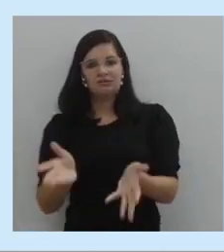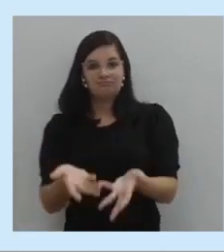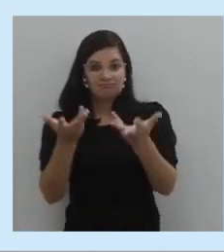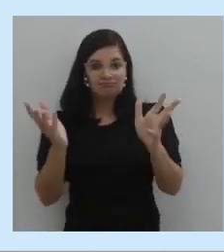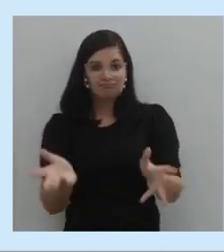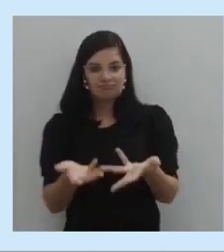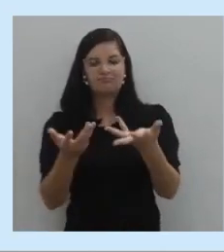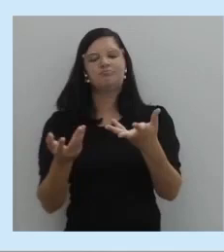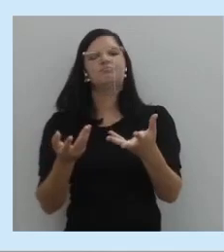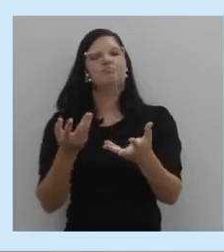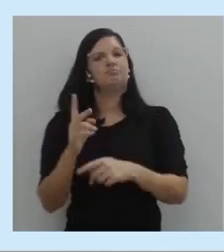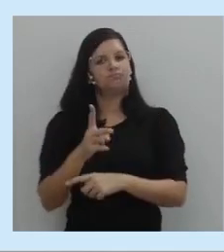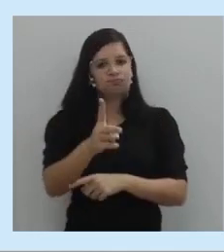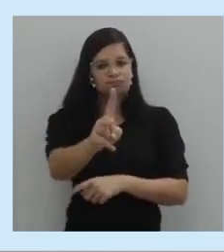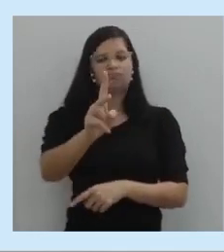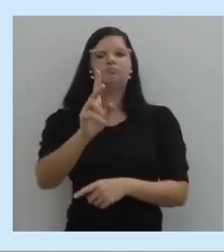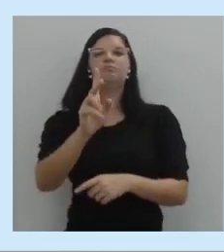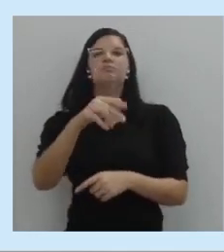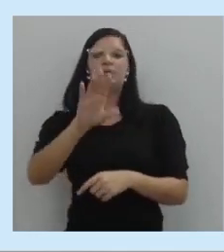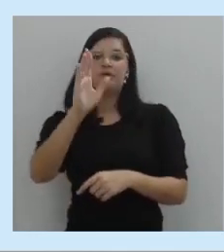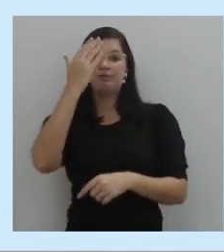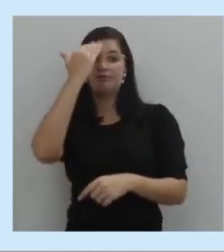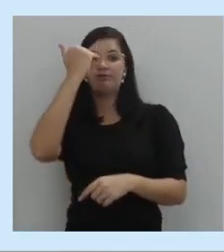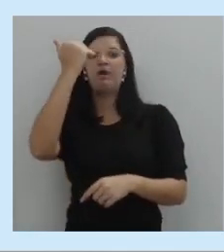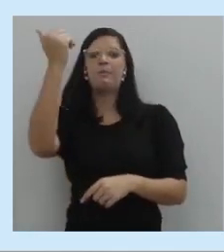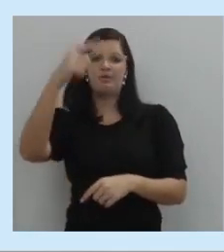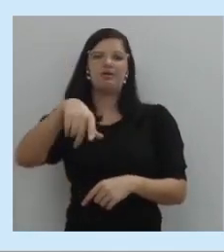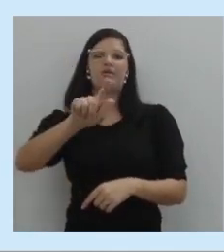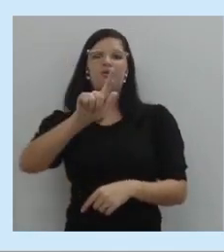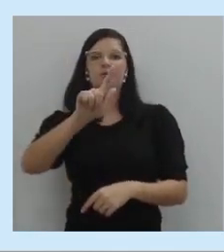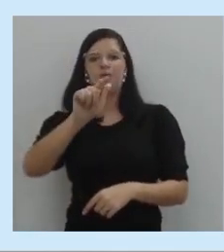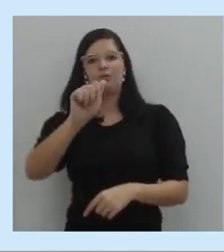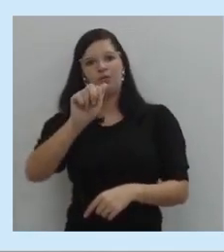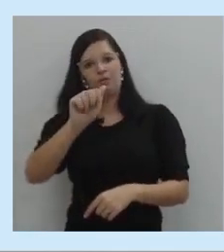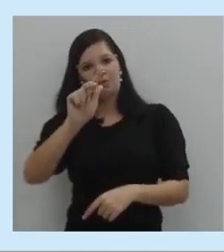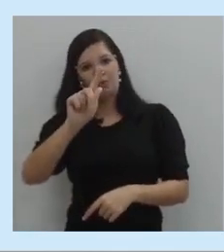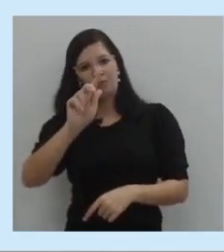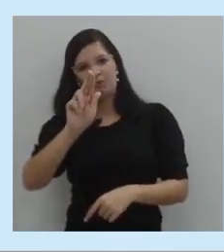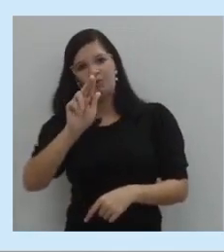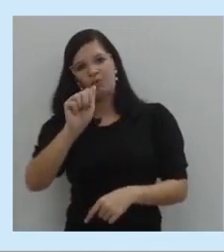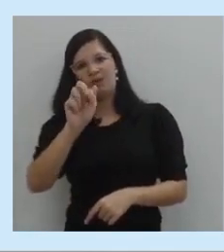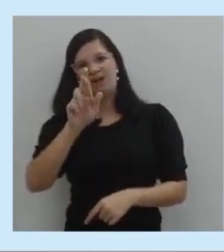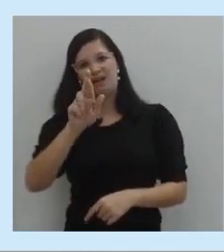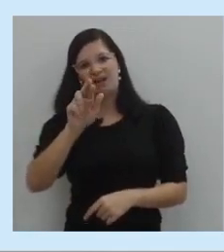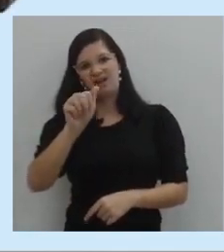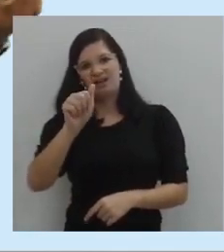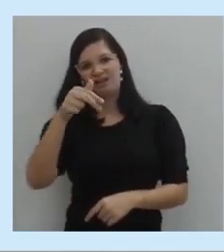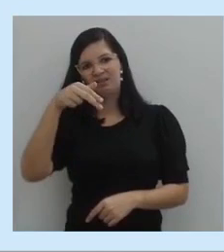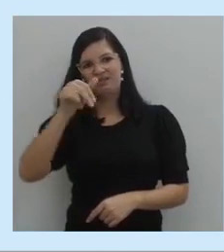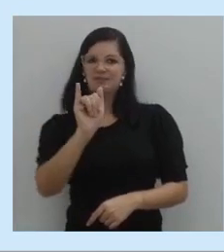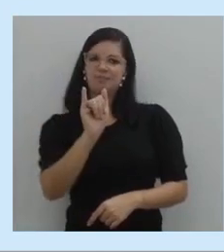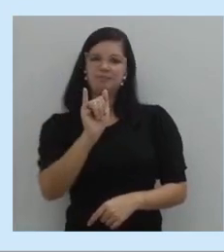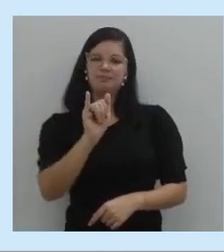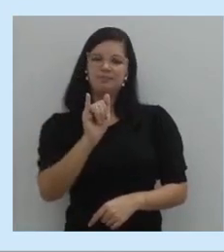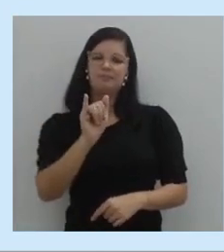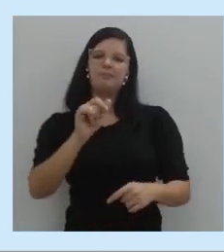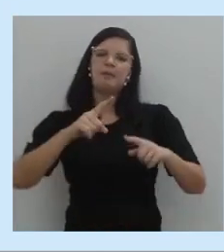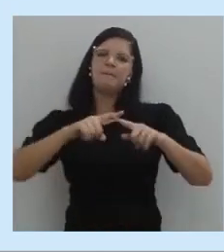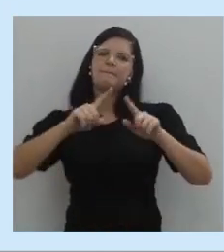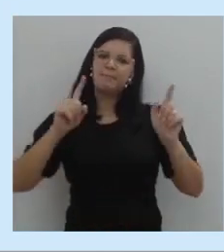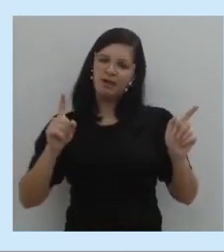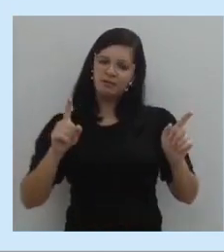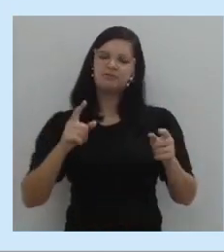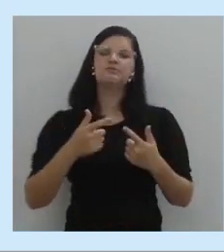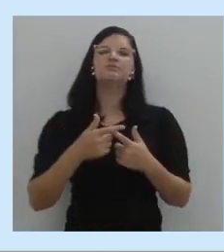incentivo para a produção, para a extração, e o mais famoso também é o aquífero Guarani, tá, gente? Mas tanto o